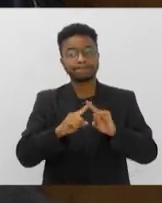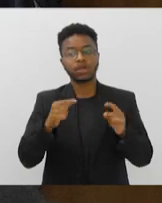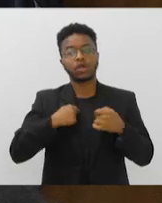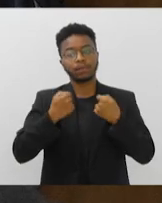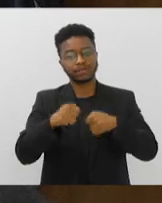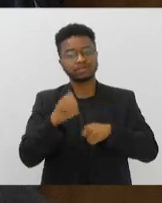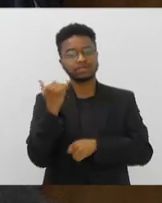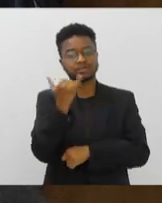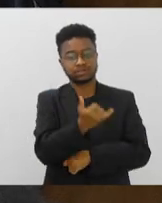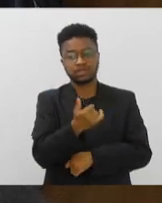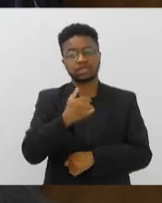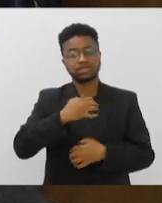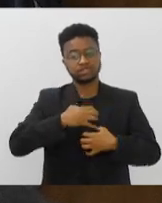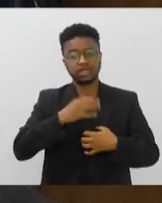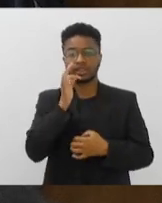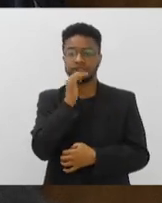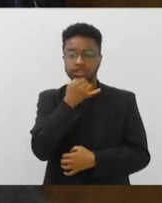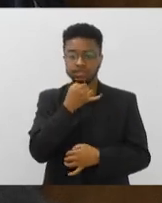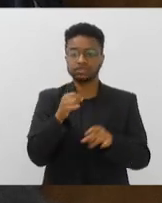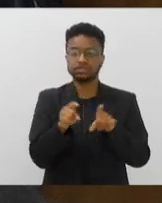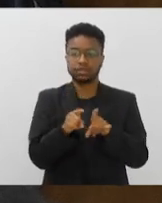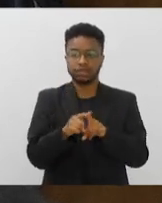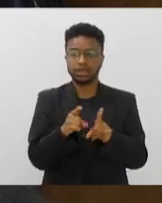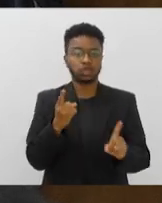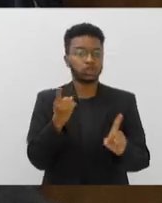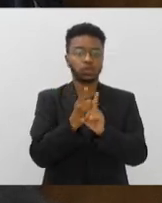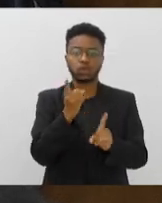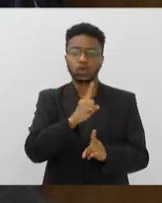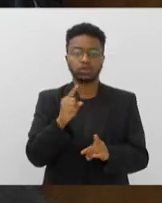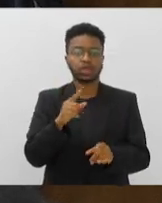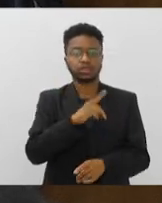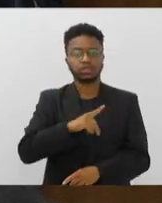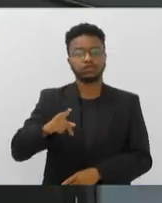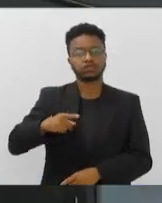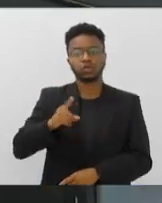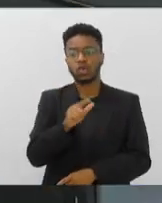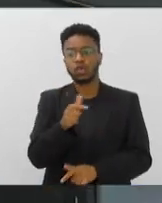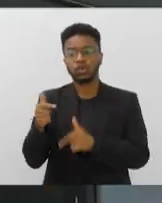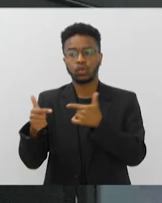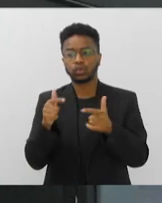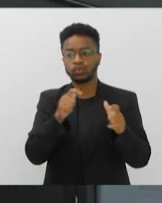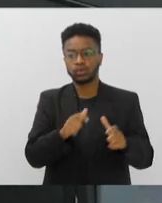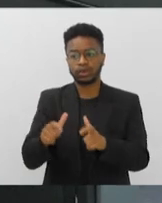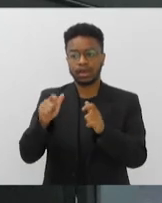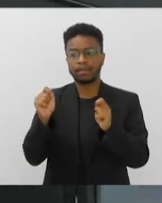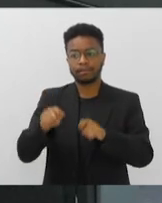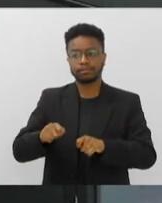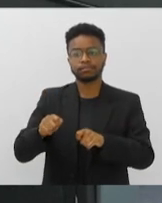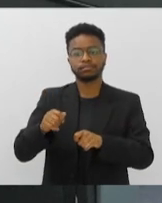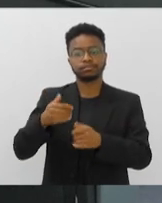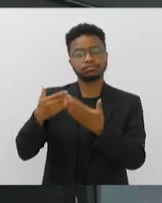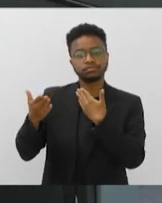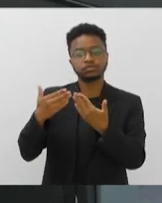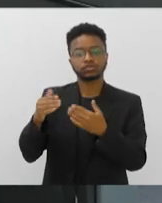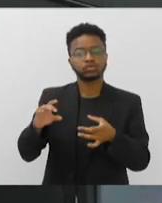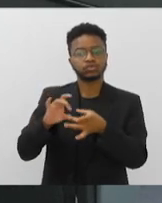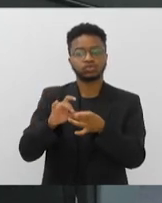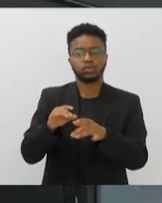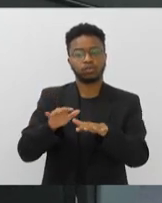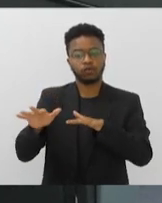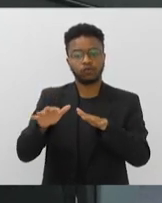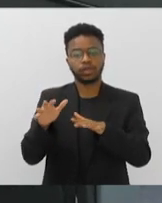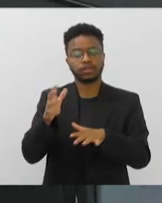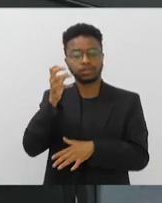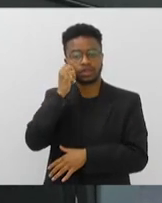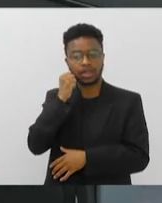dizer que ao mesmo tempo fico muito triste de não encontrar defensoria em outros espaços de diálogo com o movimento da adoção Bárbara teve